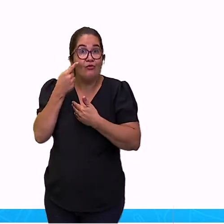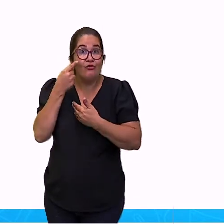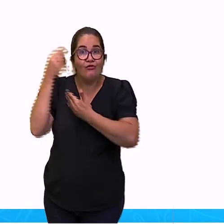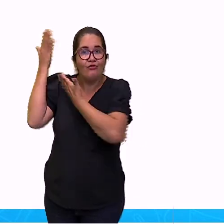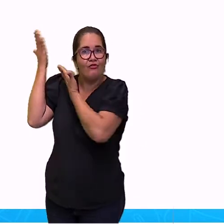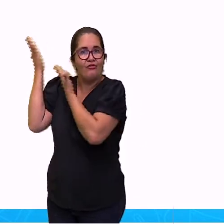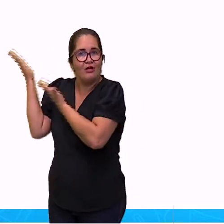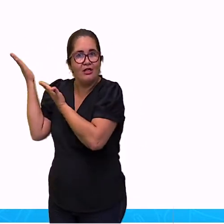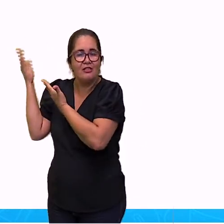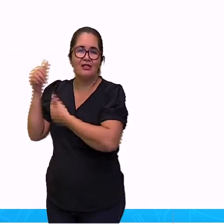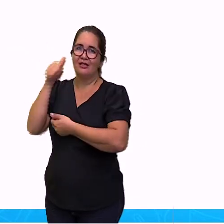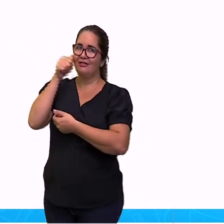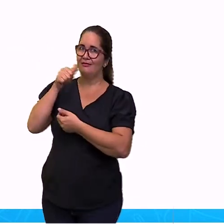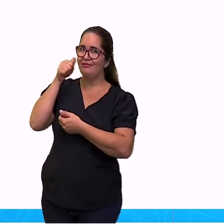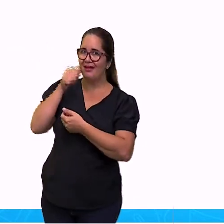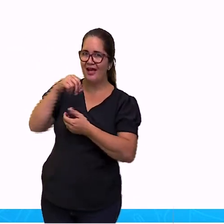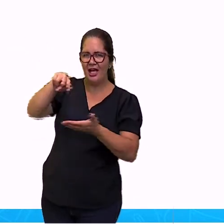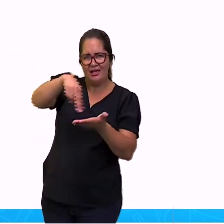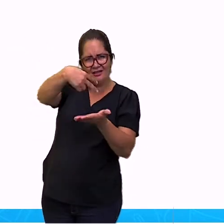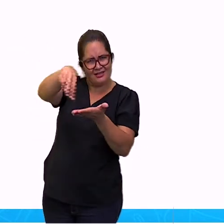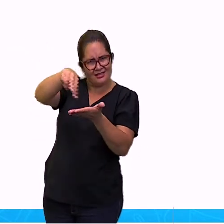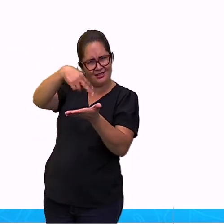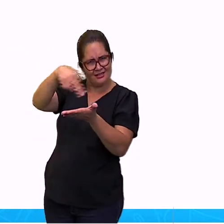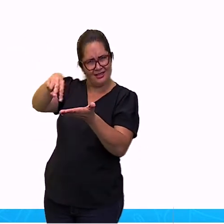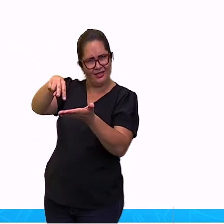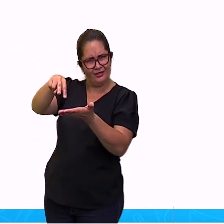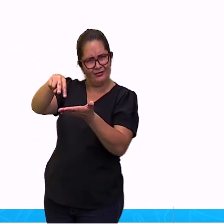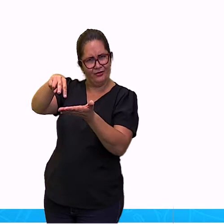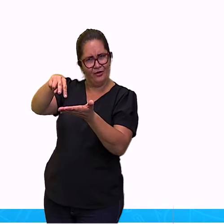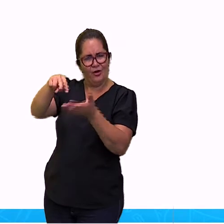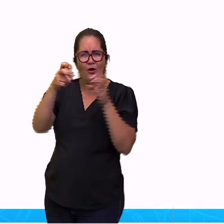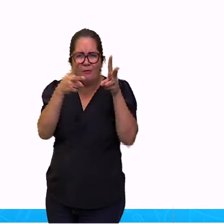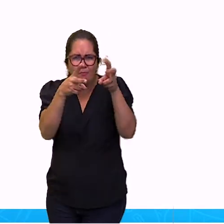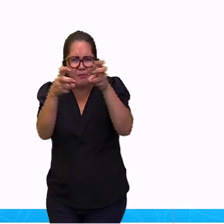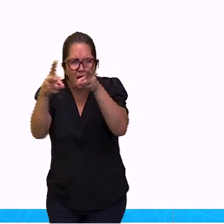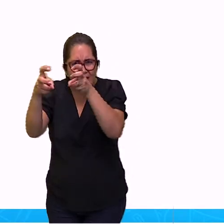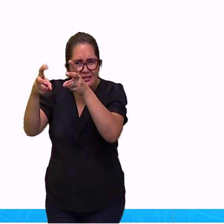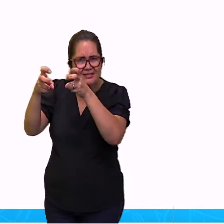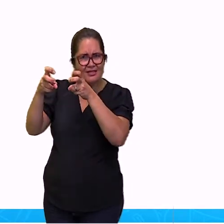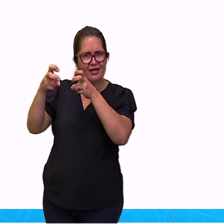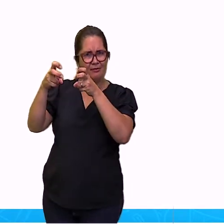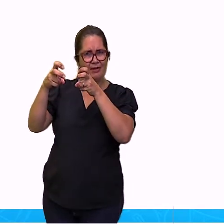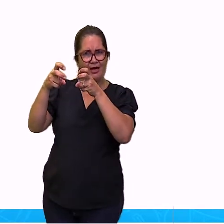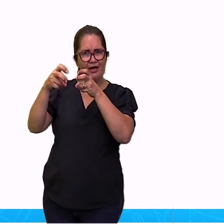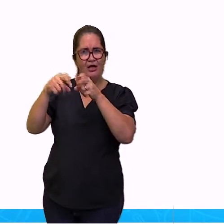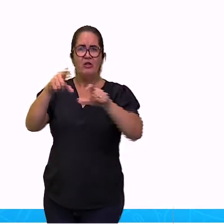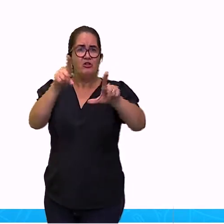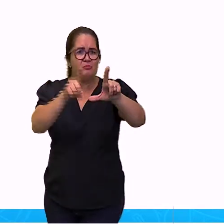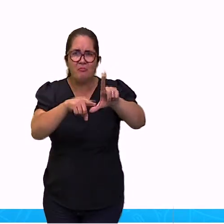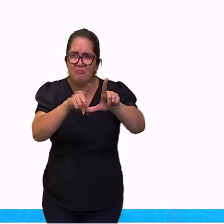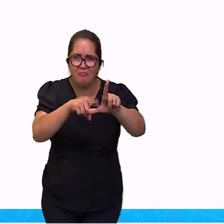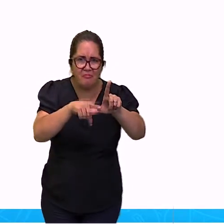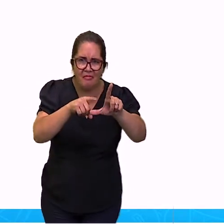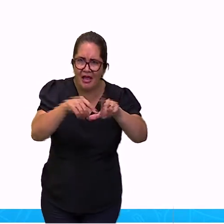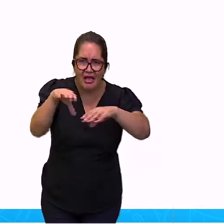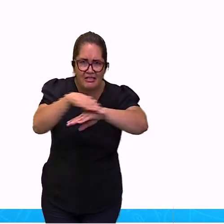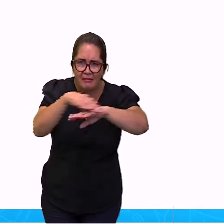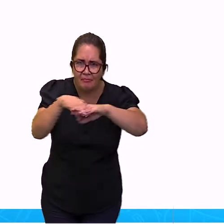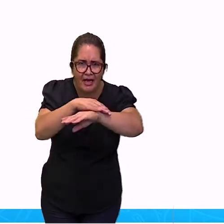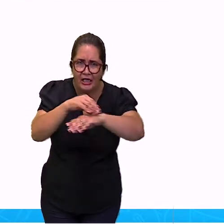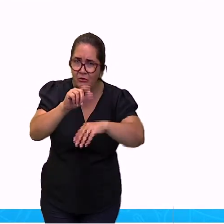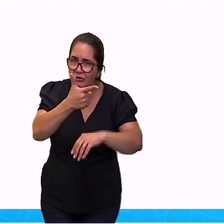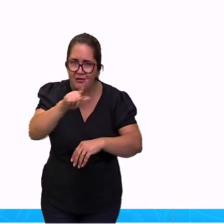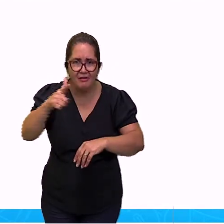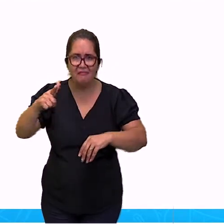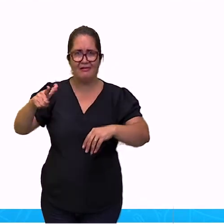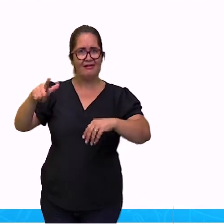temos Isadora Duncan. Olha bem a imagem dela, como que ela está, descalças, com um tecido preto, né,